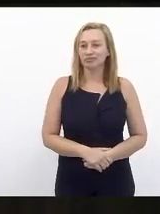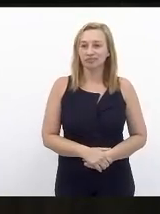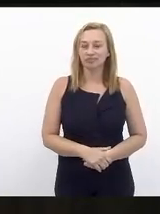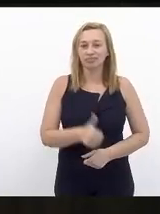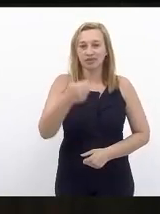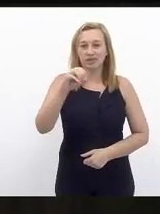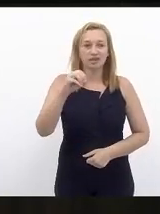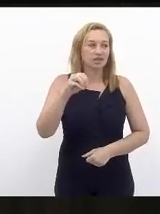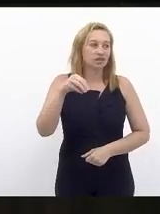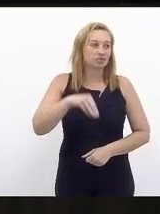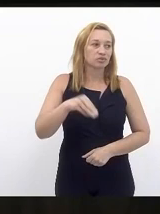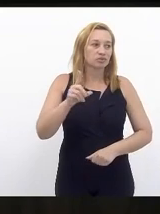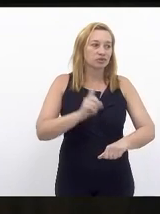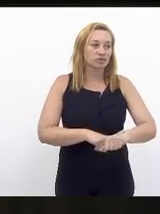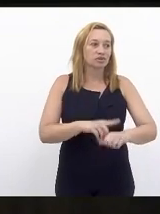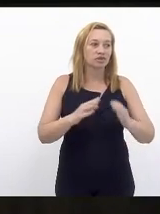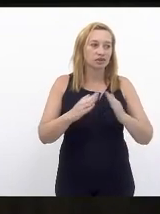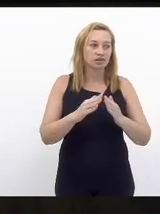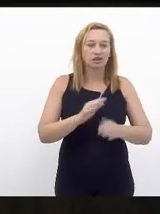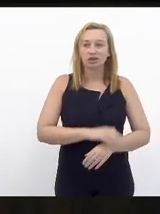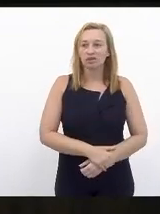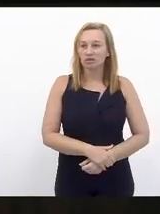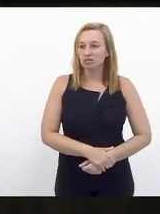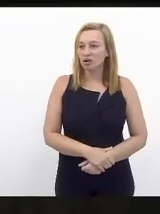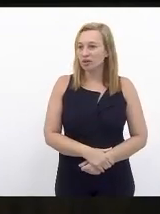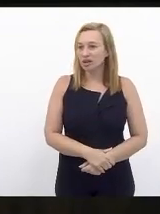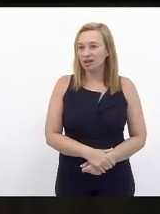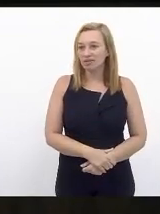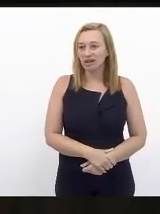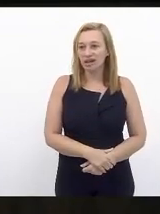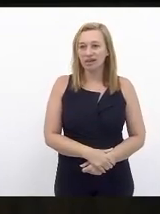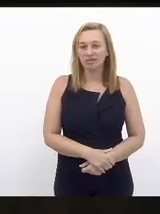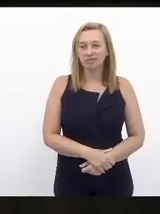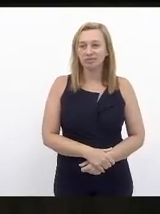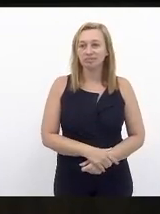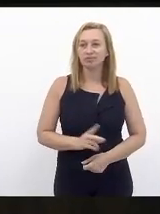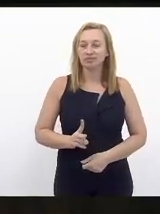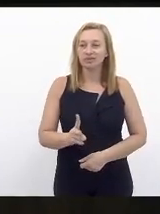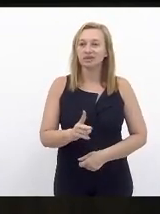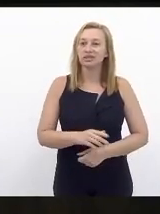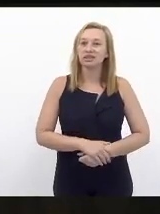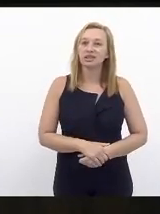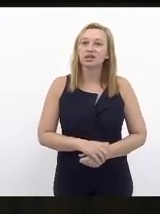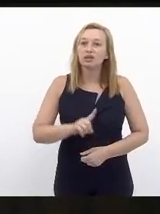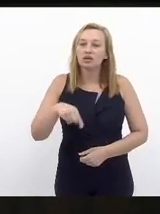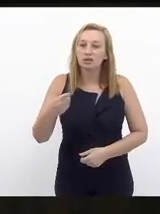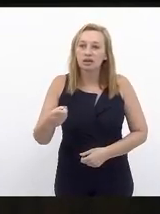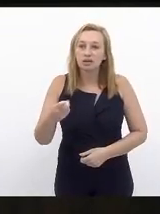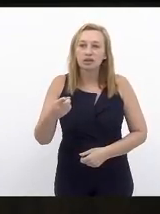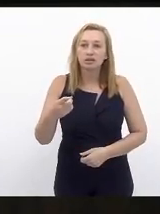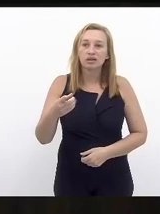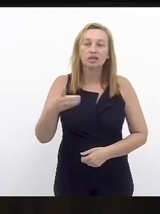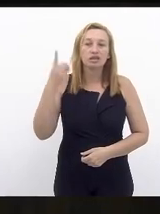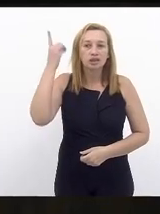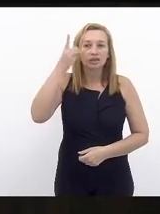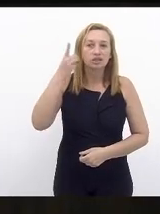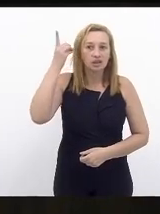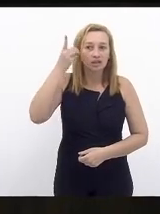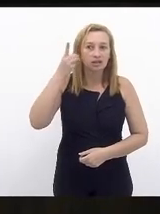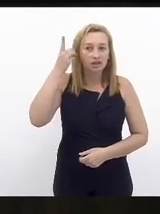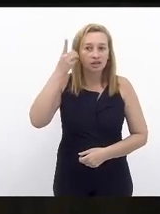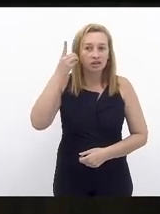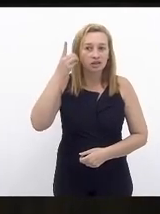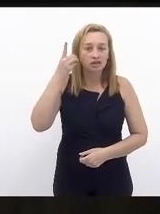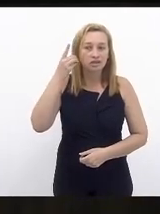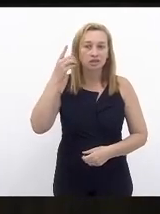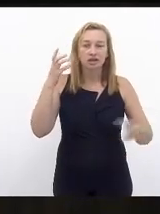dispõe de 10 minutos do tempo regimental. Logo em seguida, próxima oradora será a nobre deputada